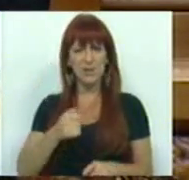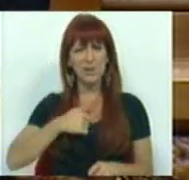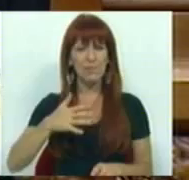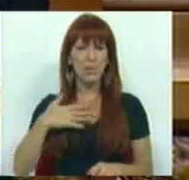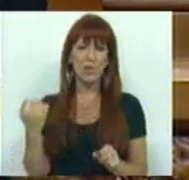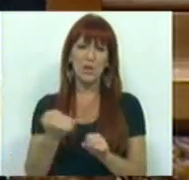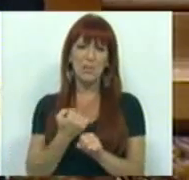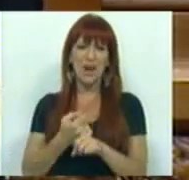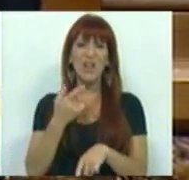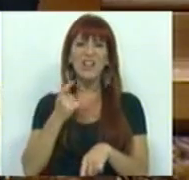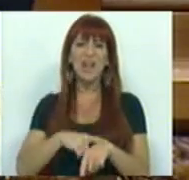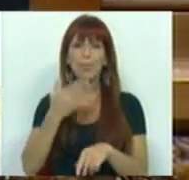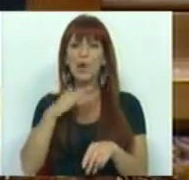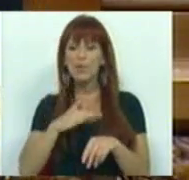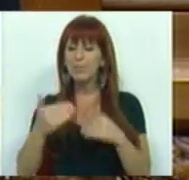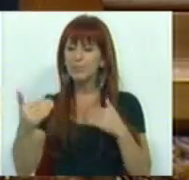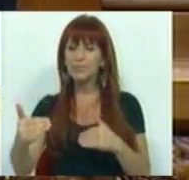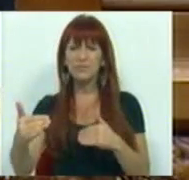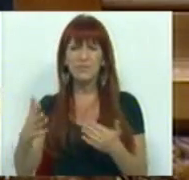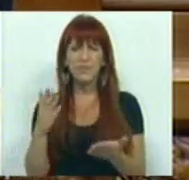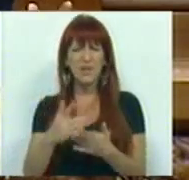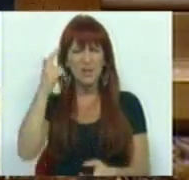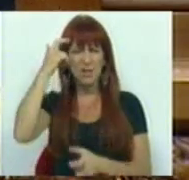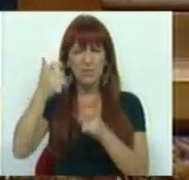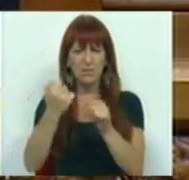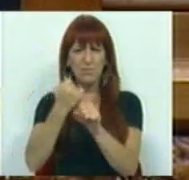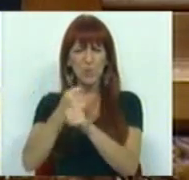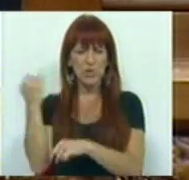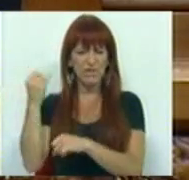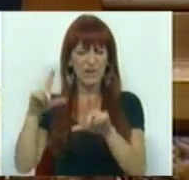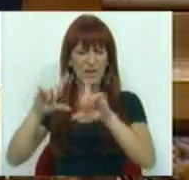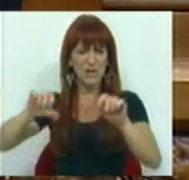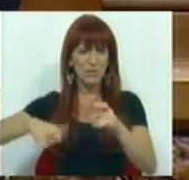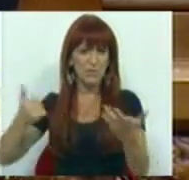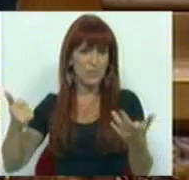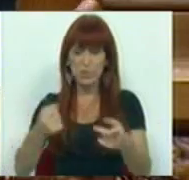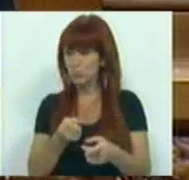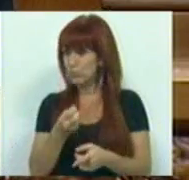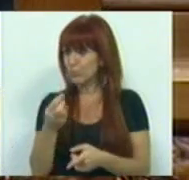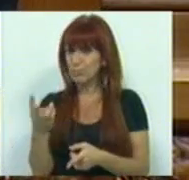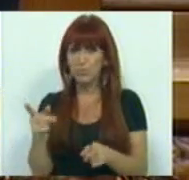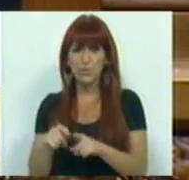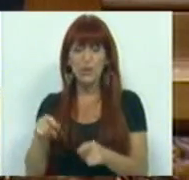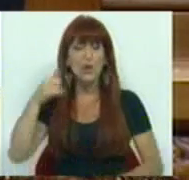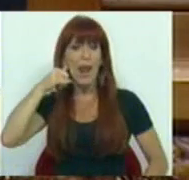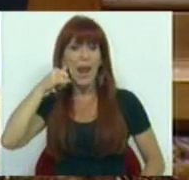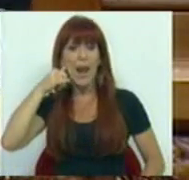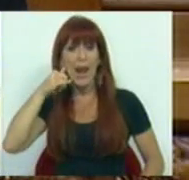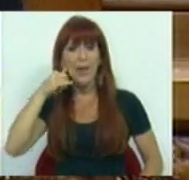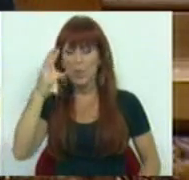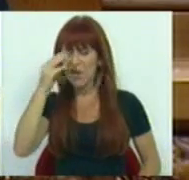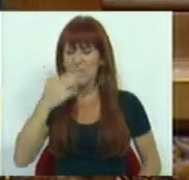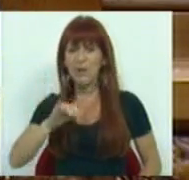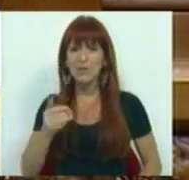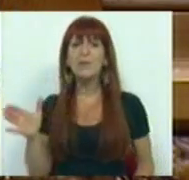empresa de trabalho temporário. Tem centenas de trabalhadores a falsos recibos verdes, muitos deles no call center de Castelo Branco